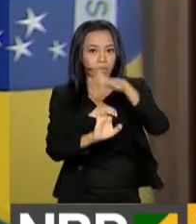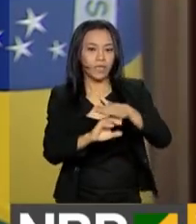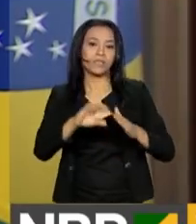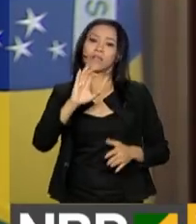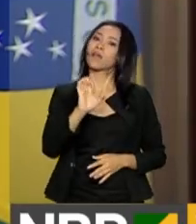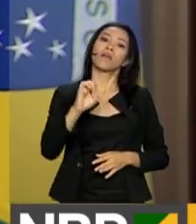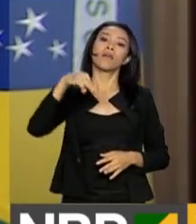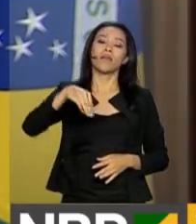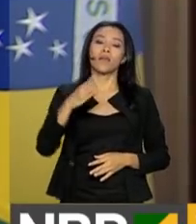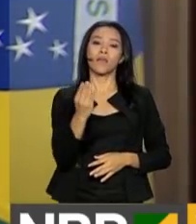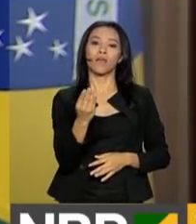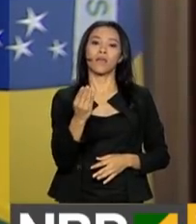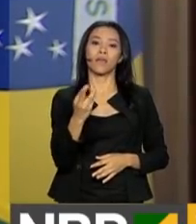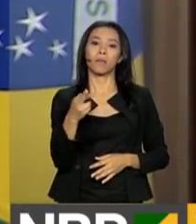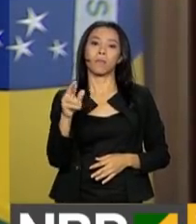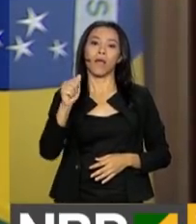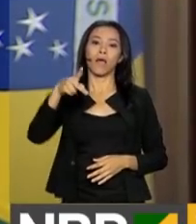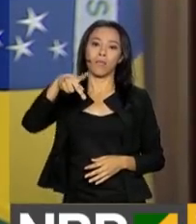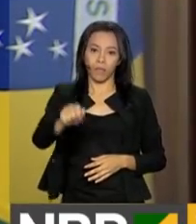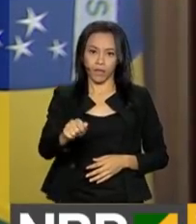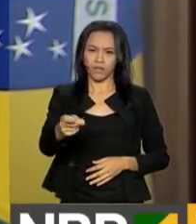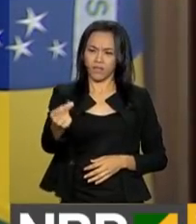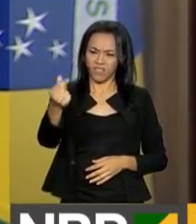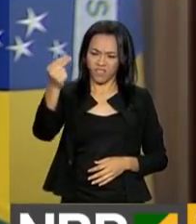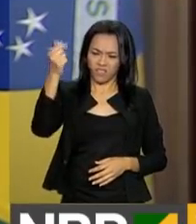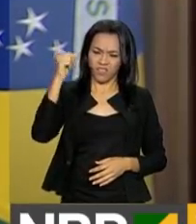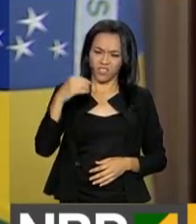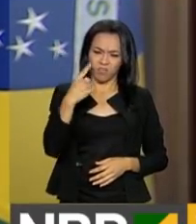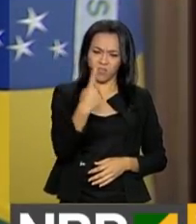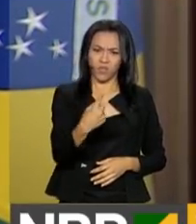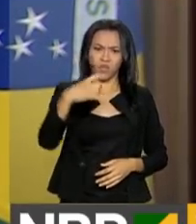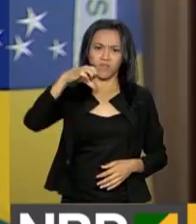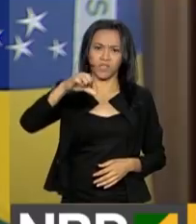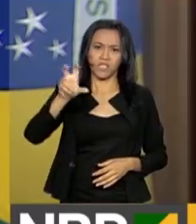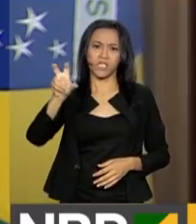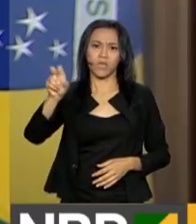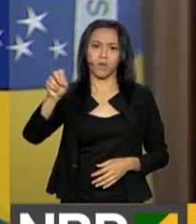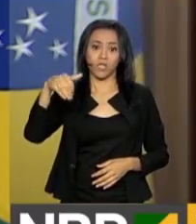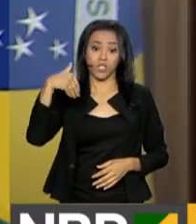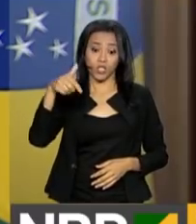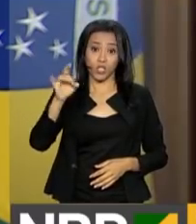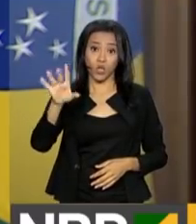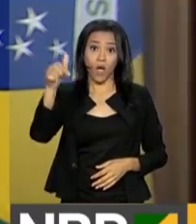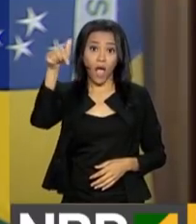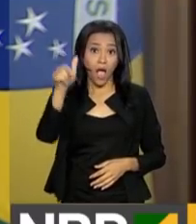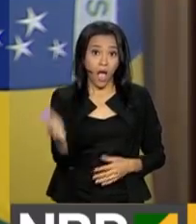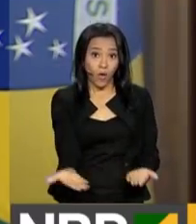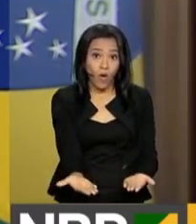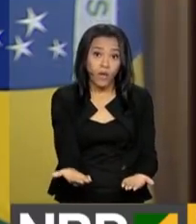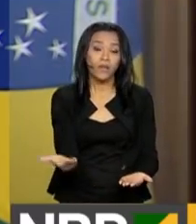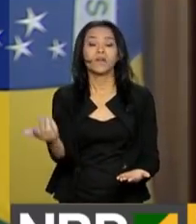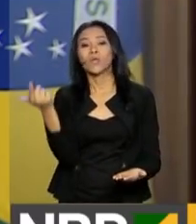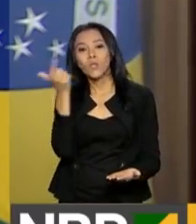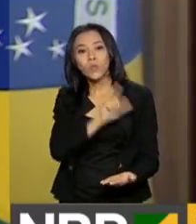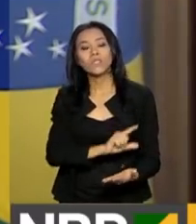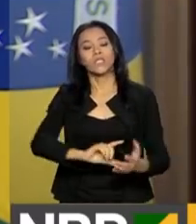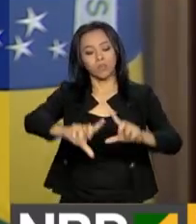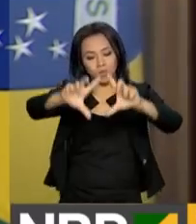na semana passada era aguardada desde 1950 e só agora conseguimos combatê-la